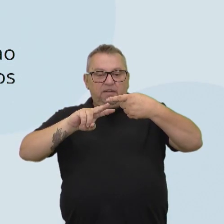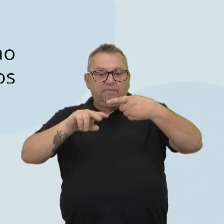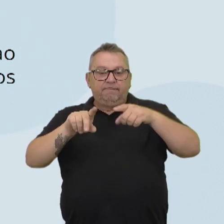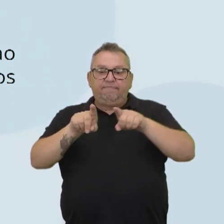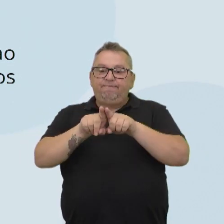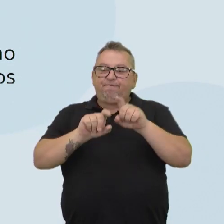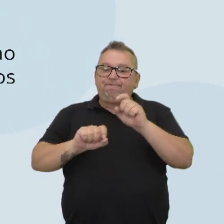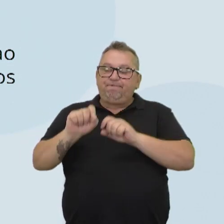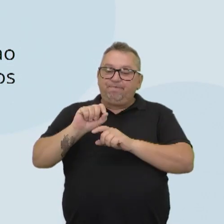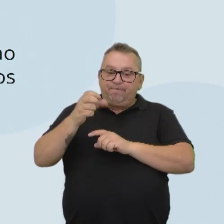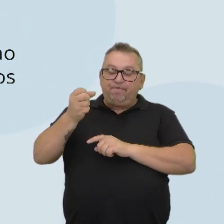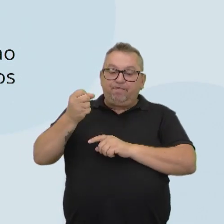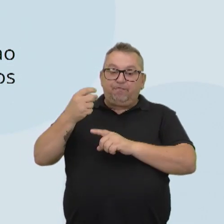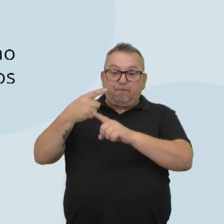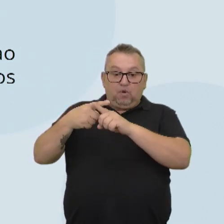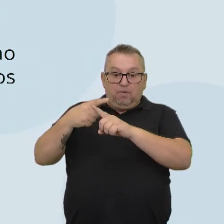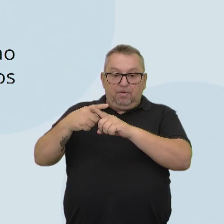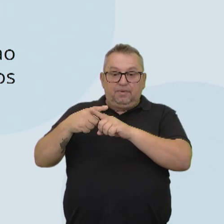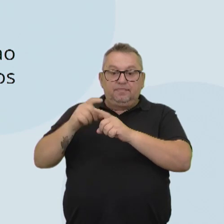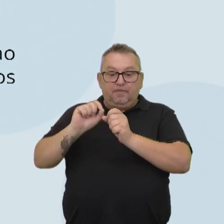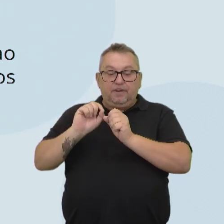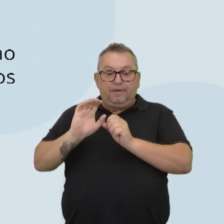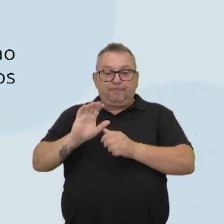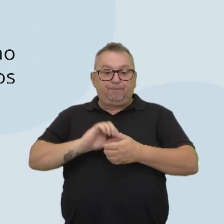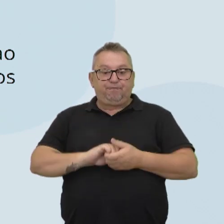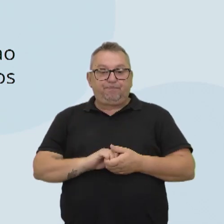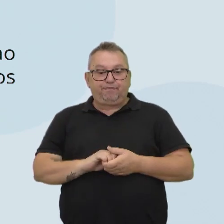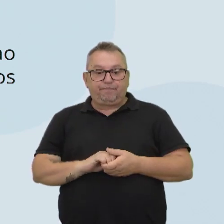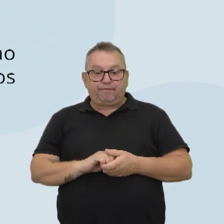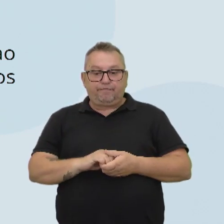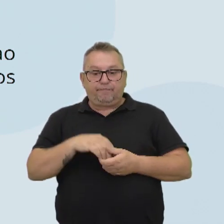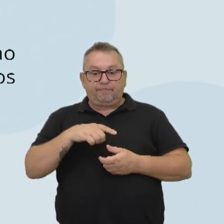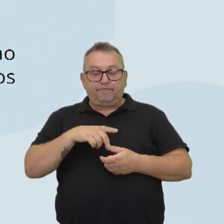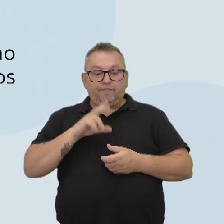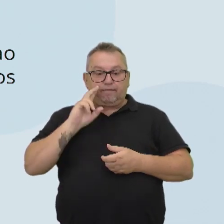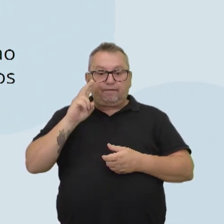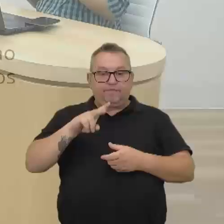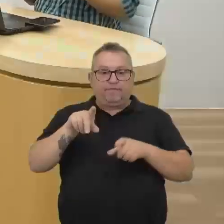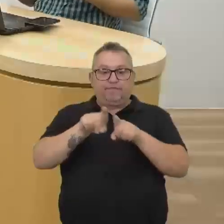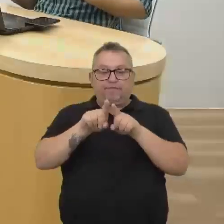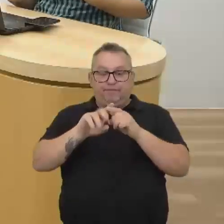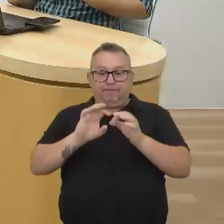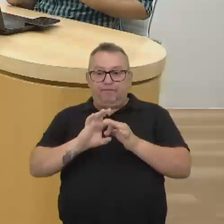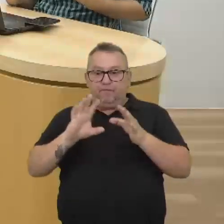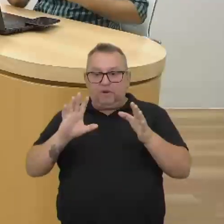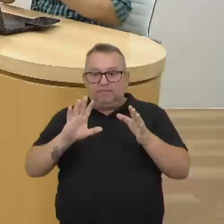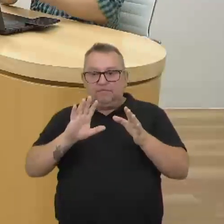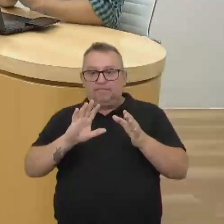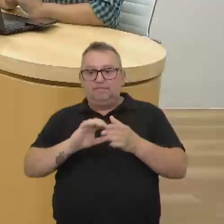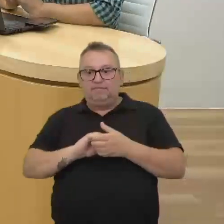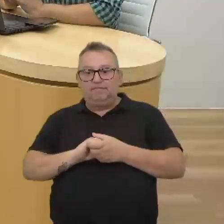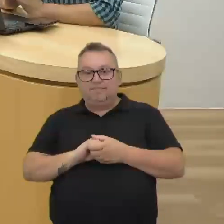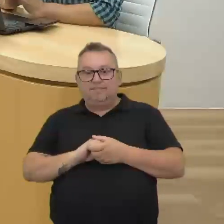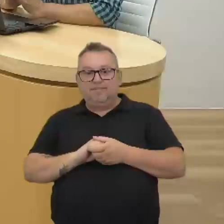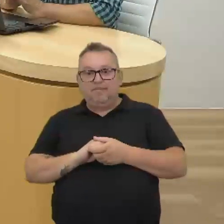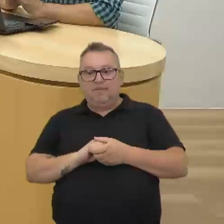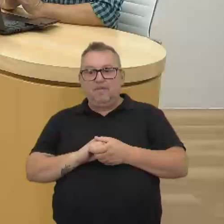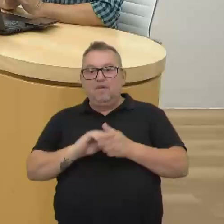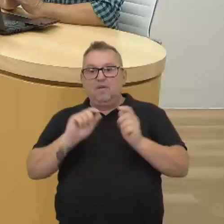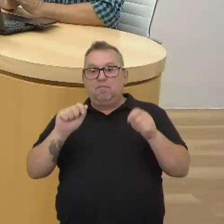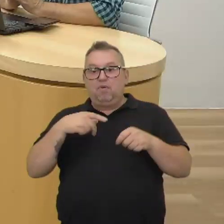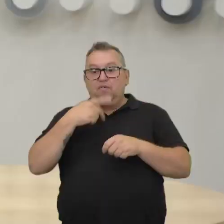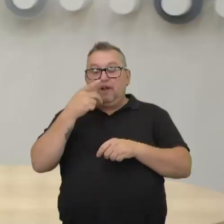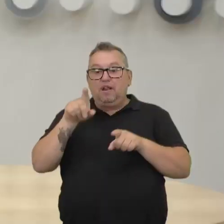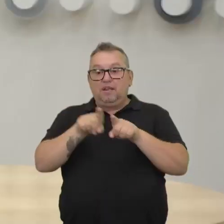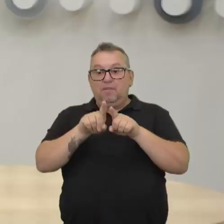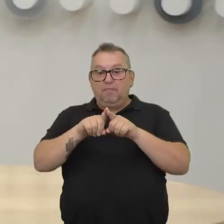Legal. E a multiplicação vai ficar constante, né? Exatamente. E a gente pode tomar como exemplo, se me permite, desculpa Fique te à atrapalhar, vontade. né? A gente pode falar, por